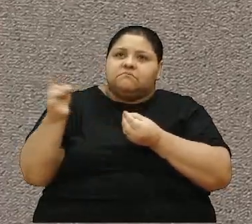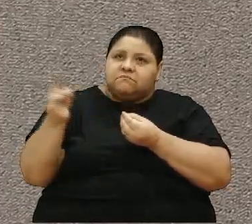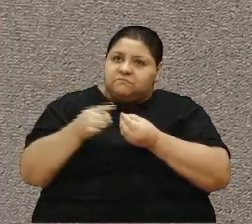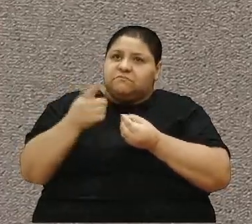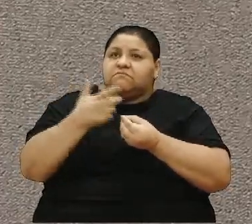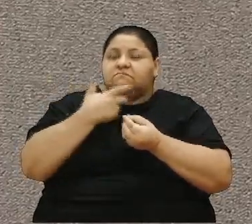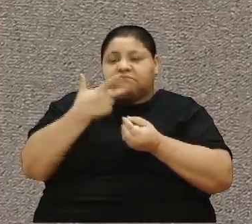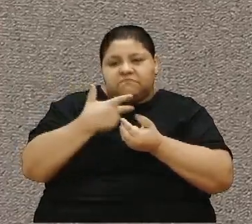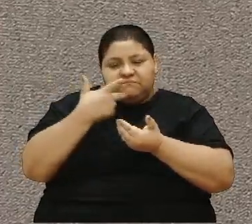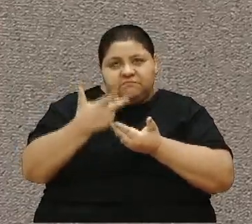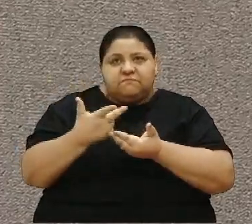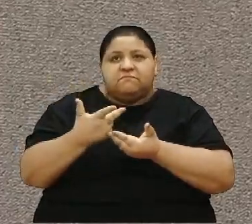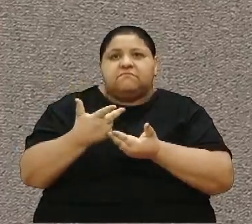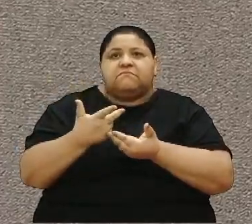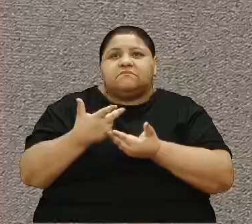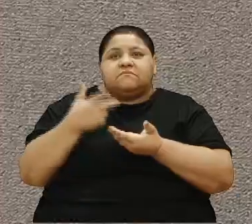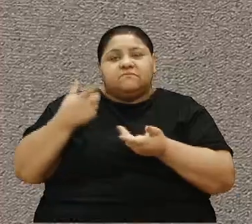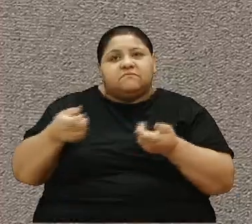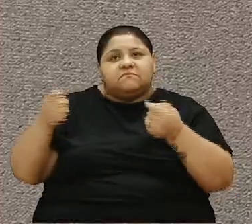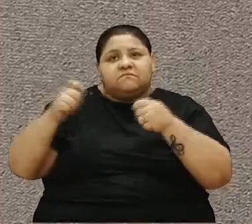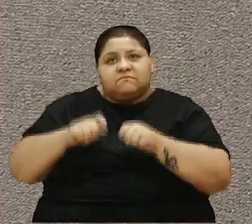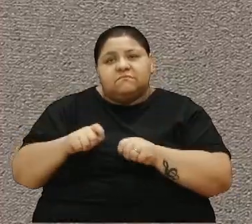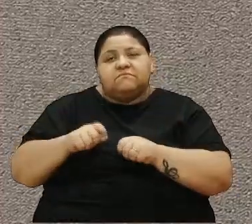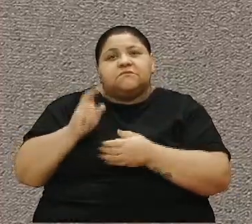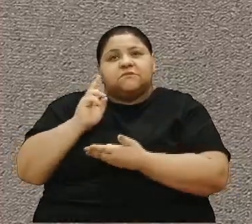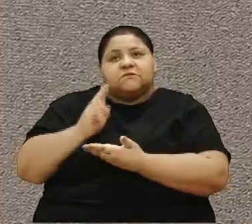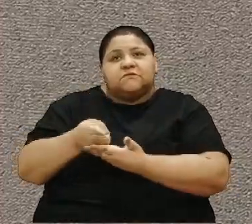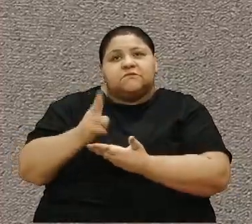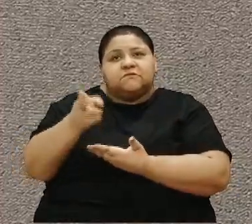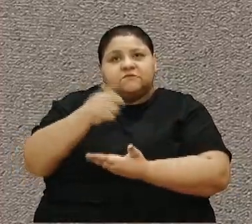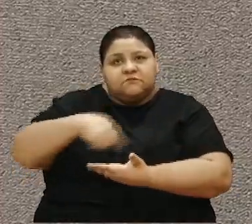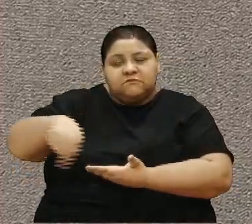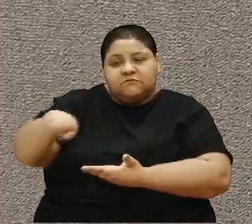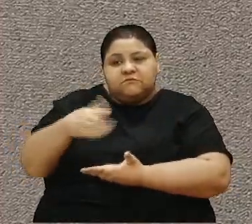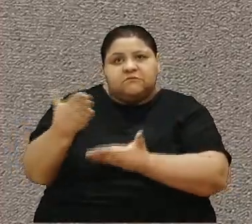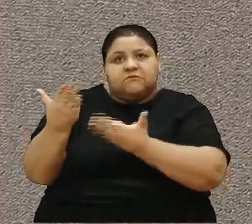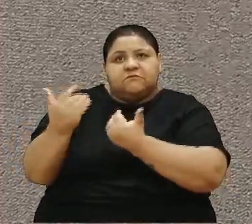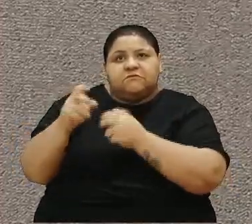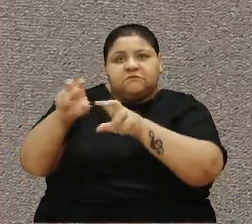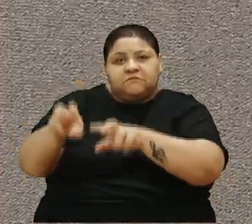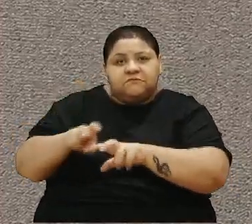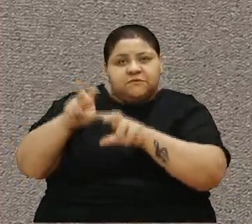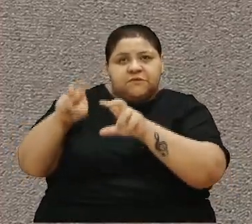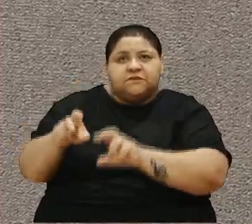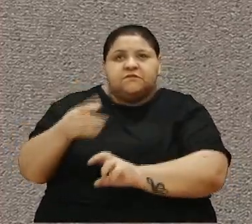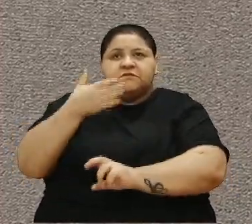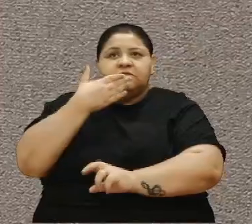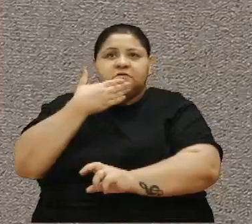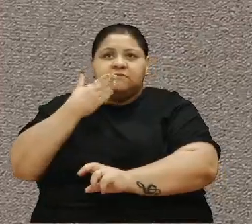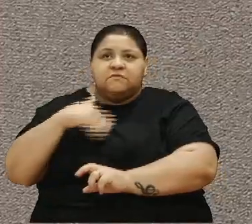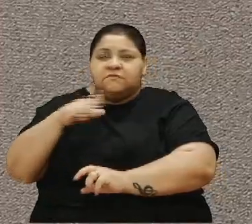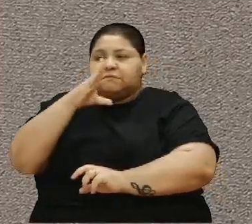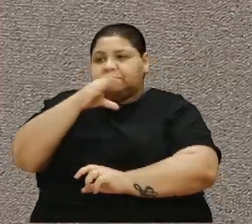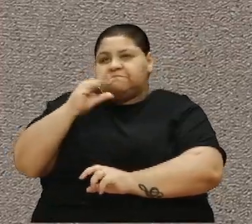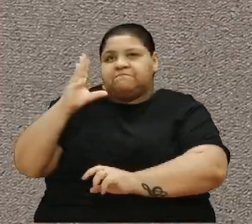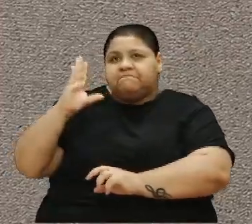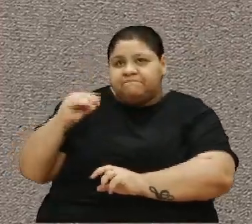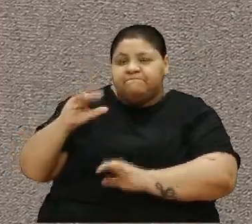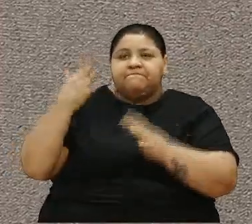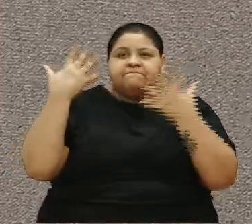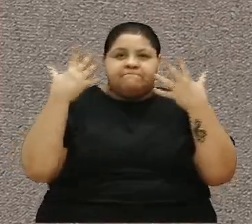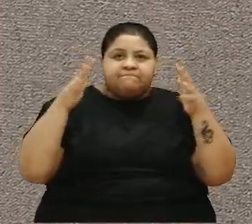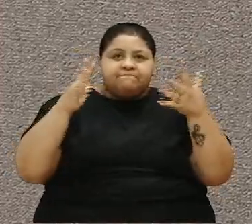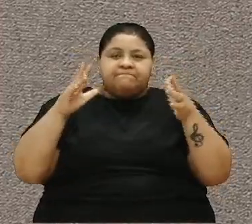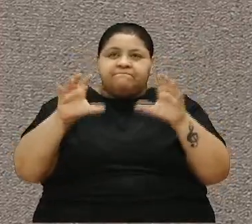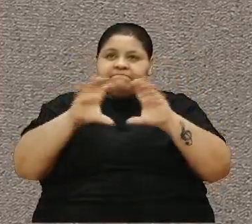fala tanto aqui, né, da necessidade de manter os nossos jovens no campo, as nossas crianças, os nossos adolescentes. Então, parabéns a